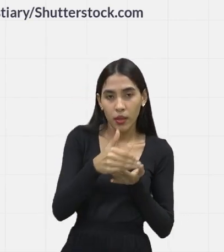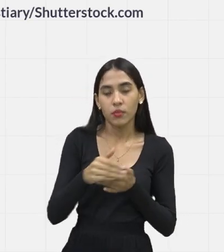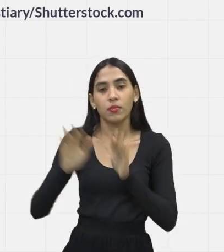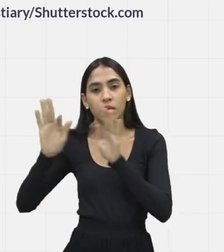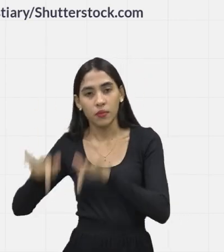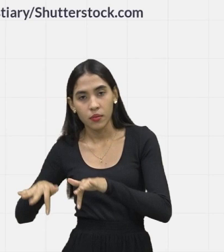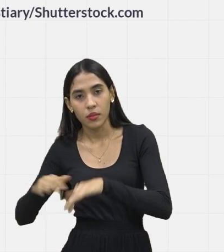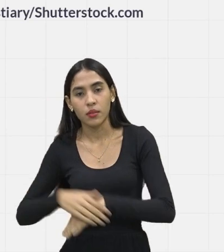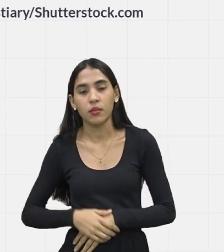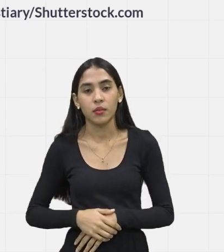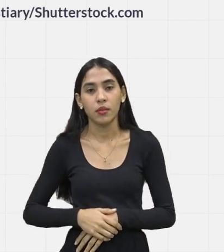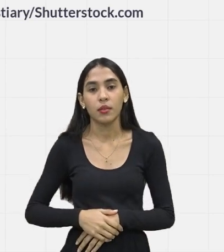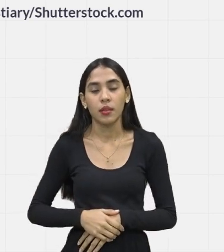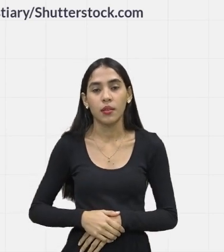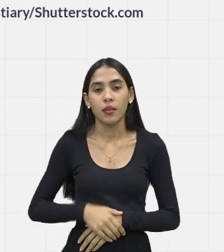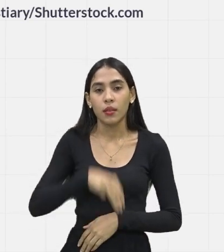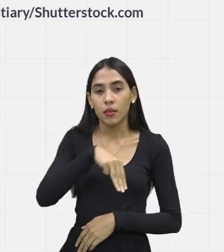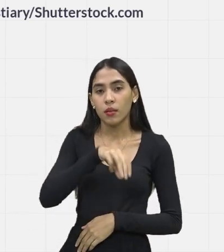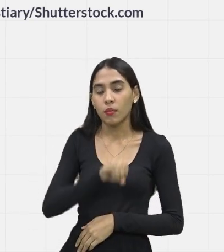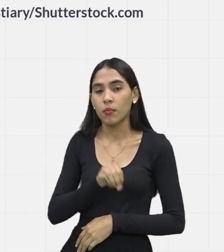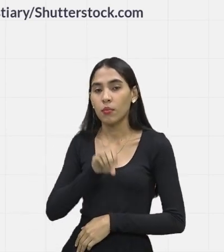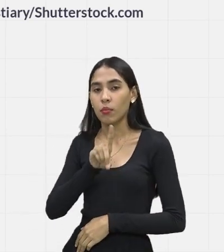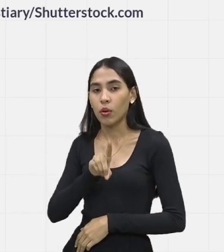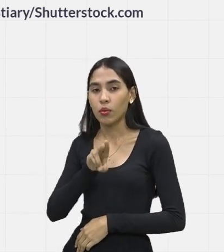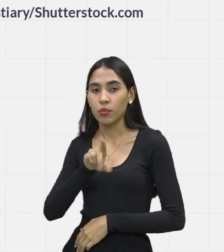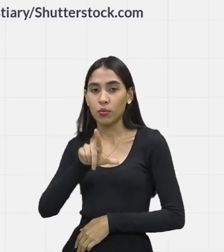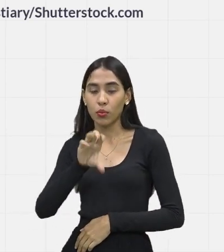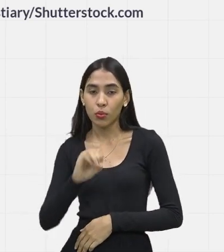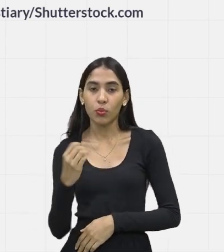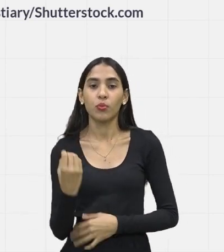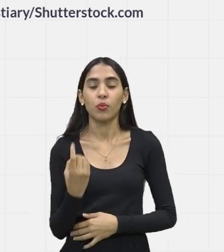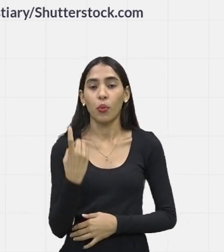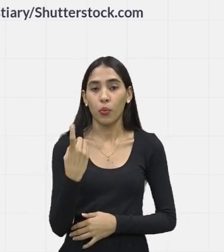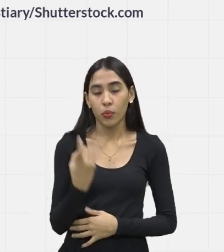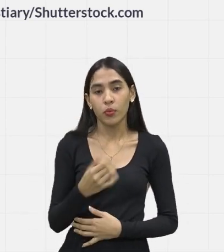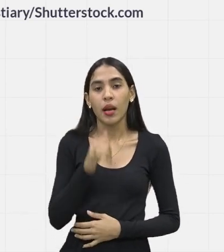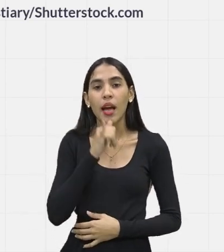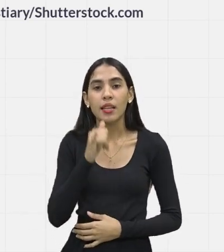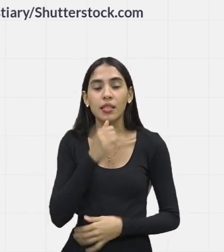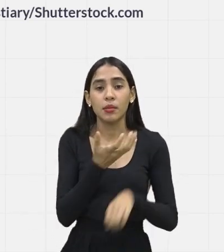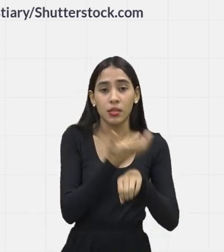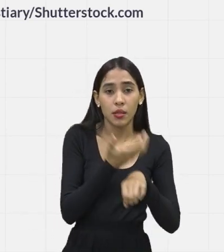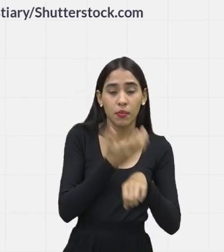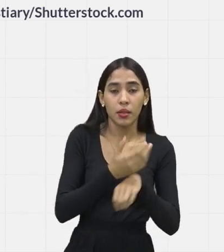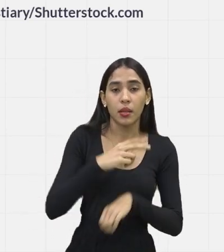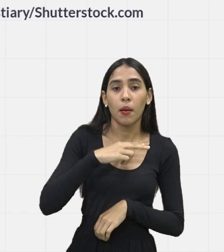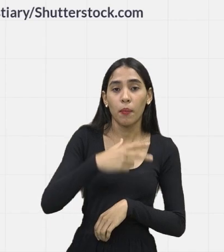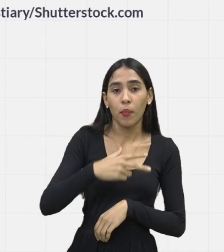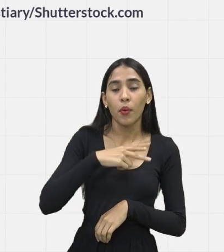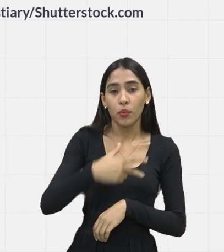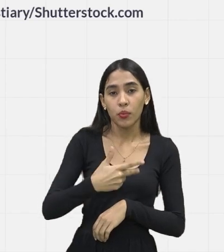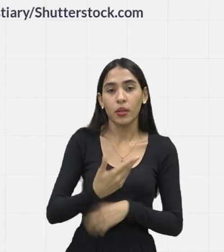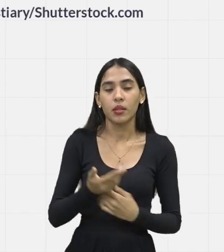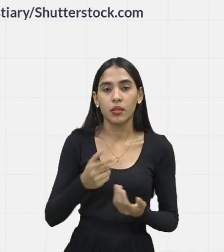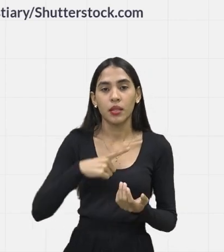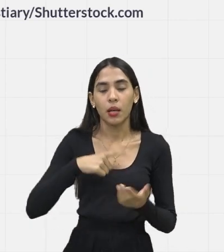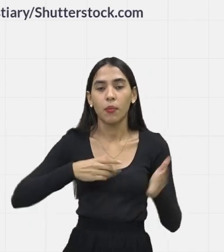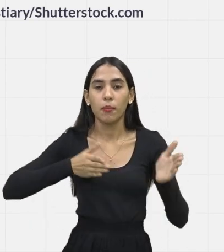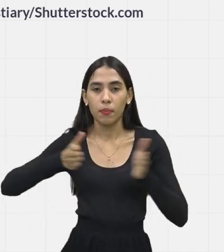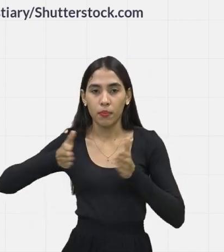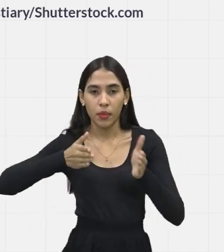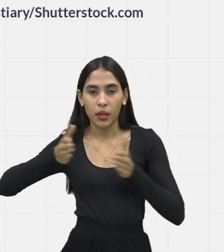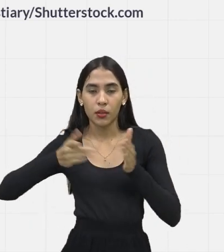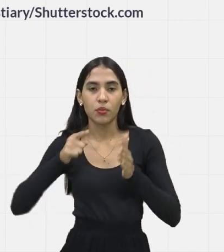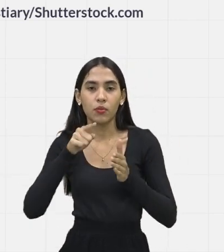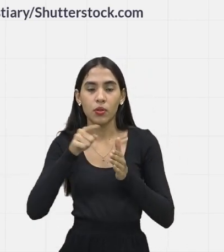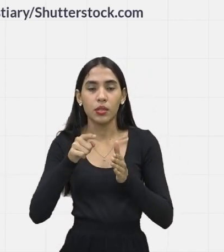é um módulo único. Então, se ele inicia com língua portuguesa, ele vai ter um período que os alunos e você vai acompanhar a